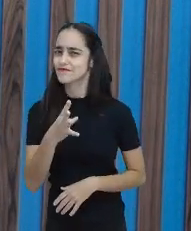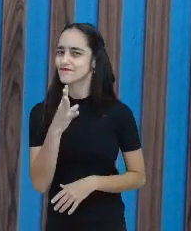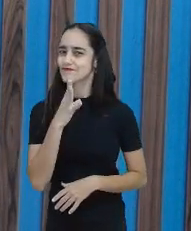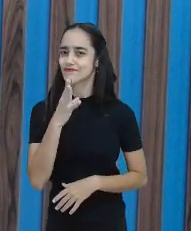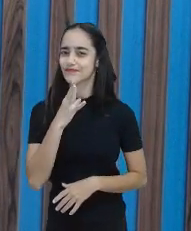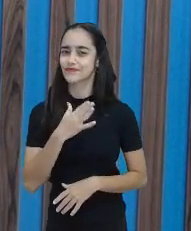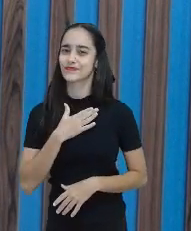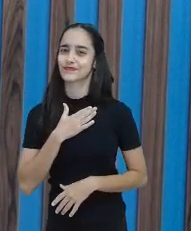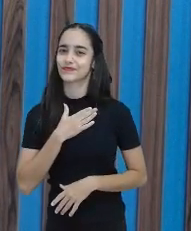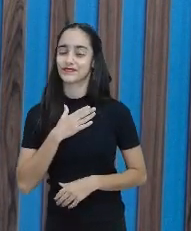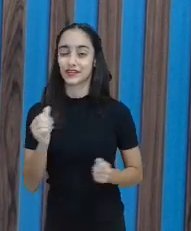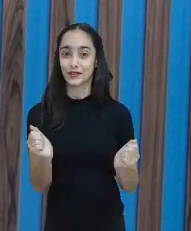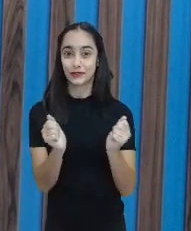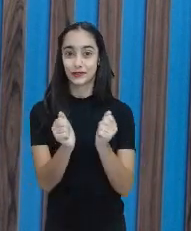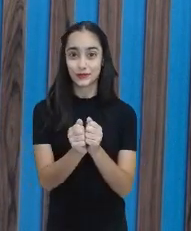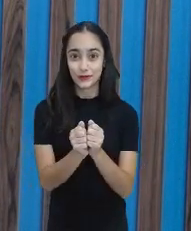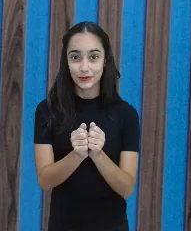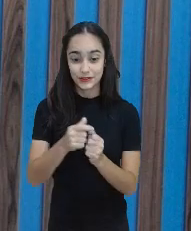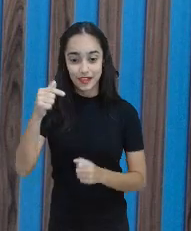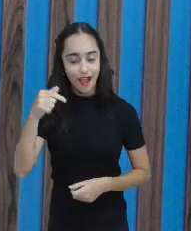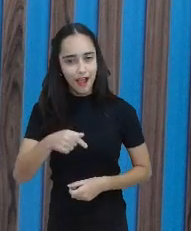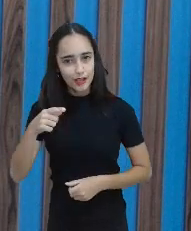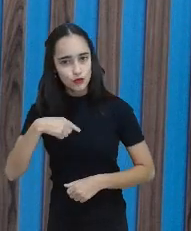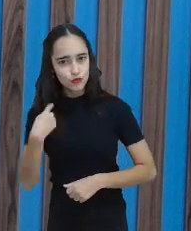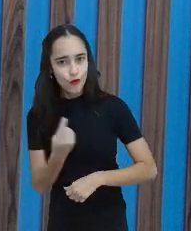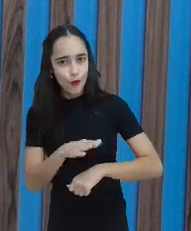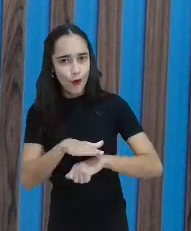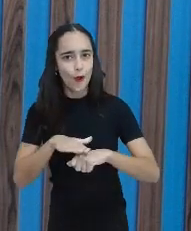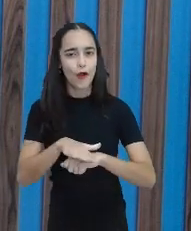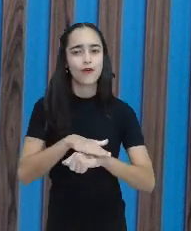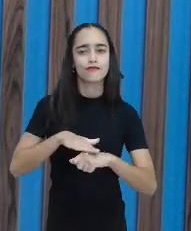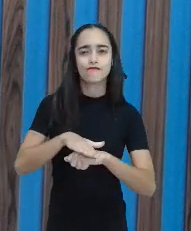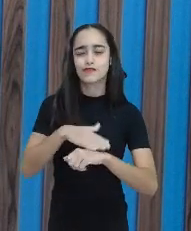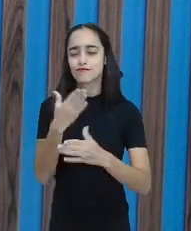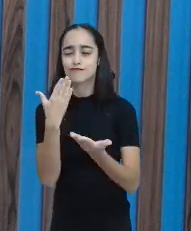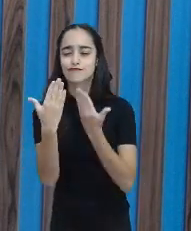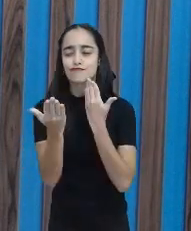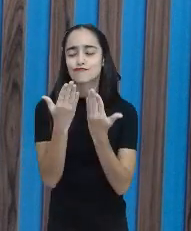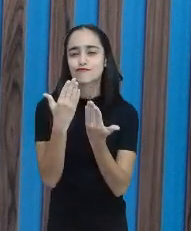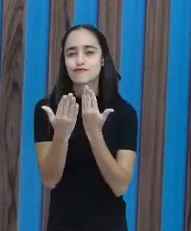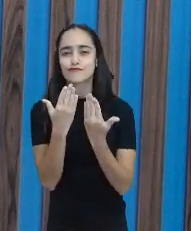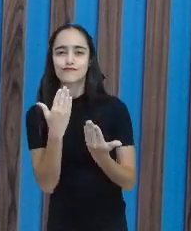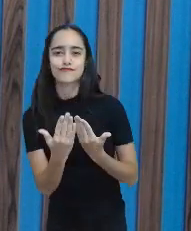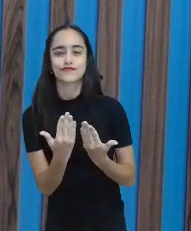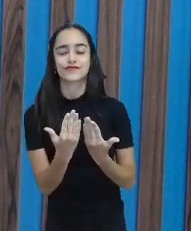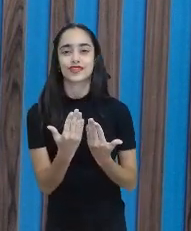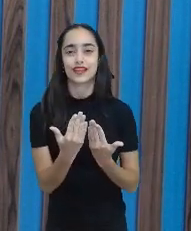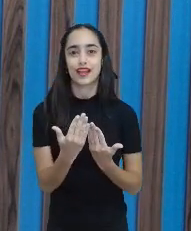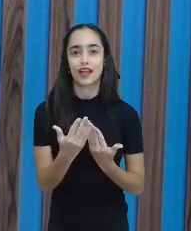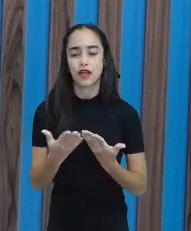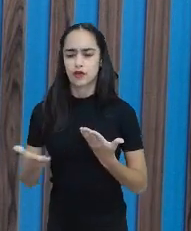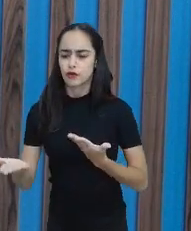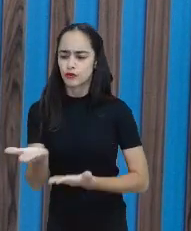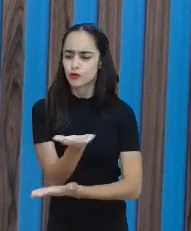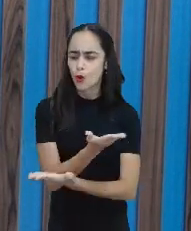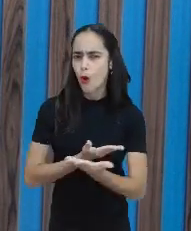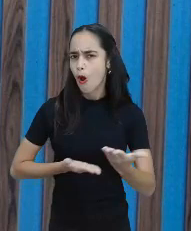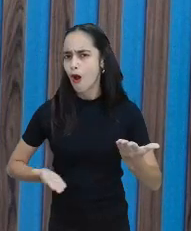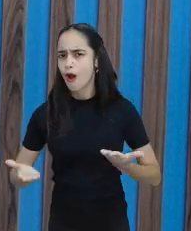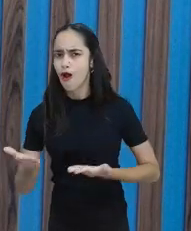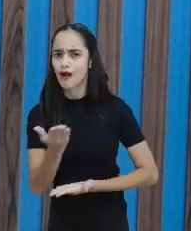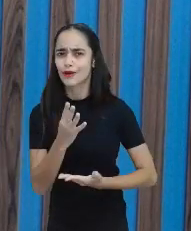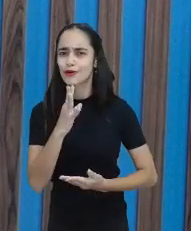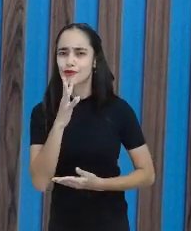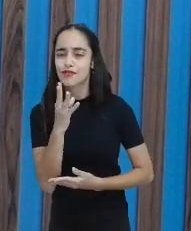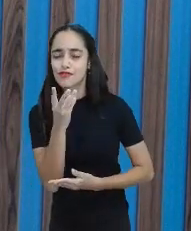E juntos hoje aqui a gente vai conversar, papear um pouquinho, né? Trocar isso aqui, esses